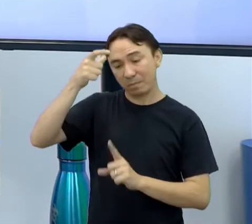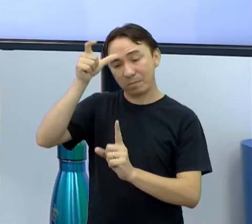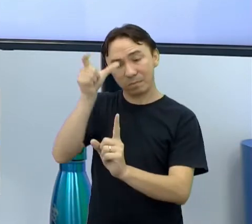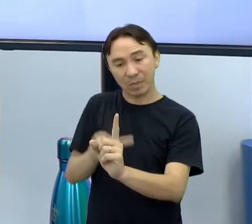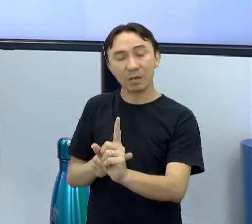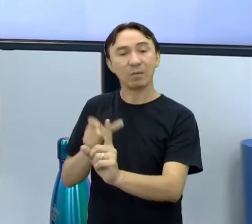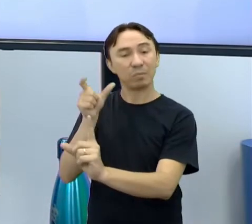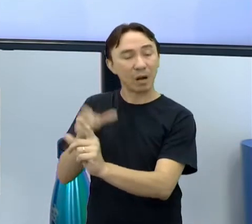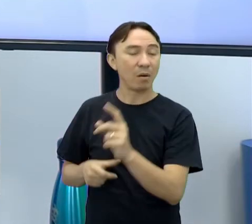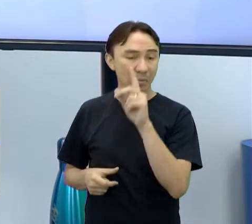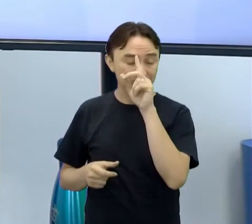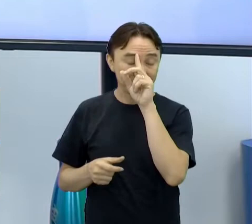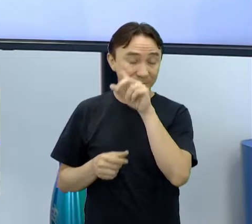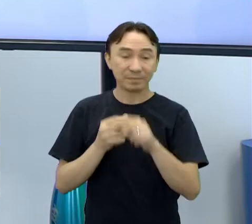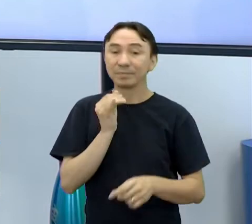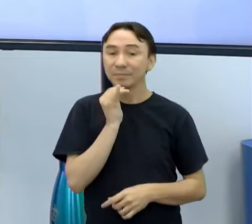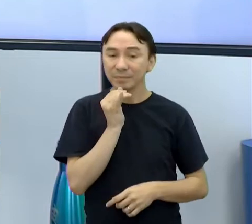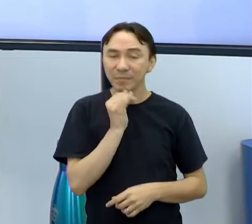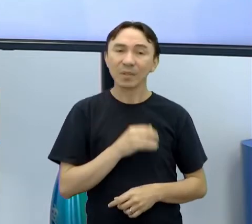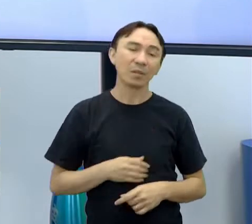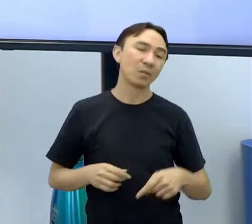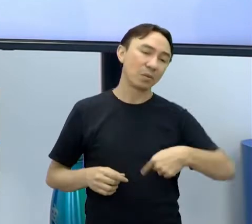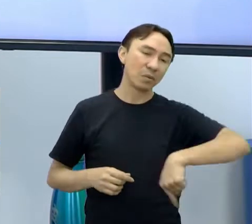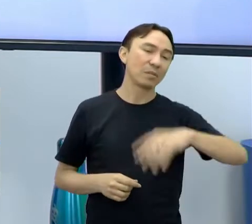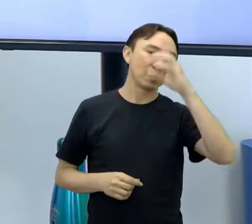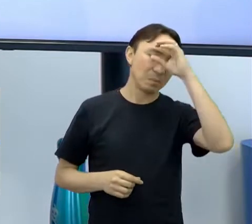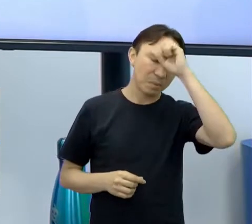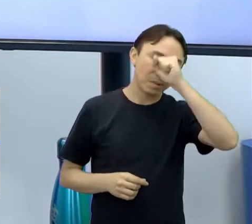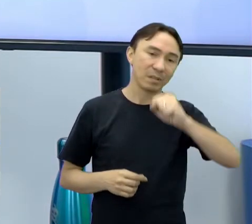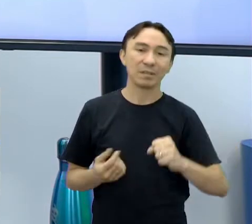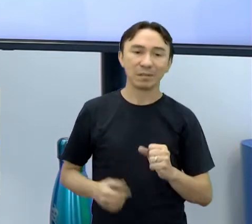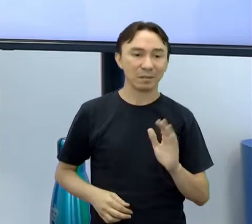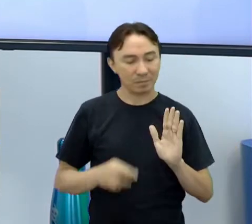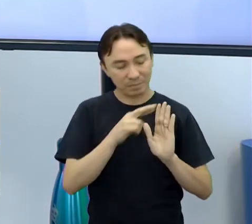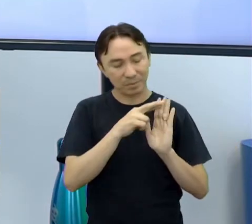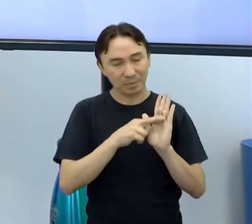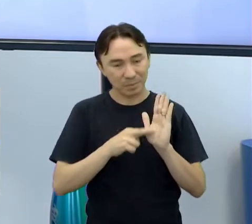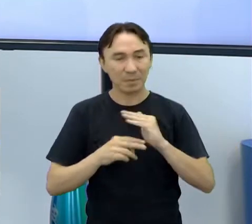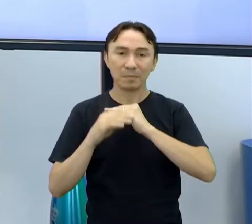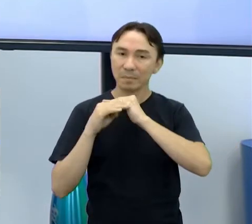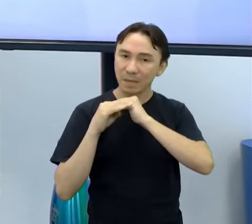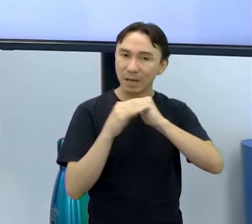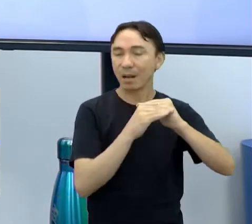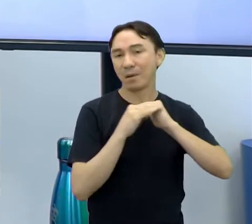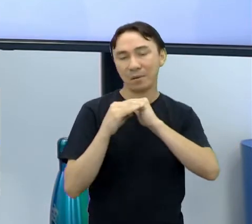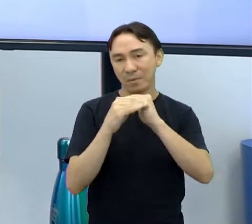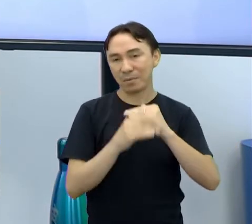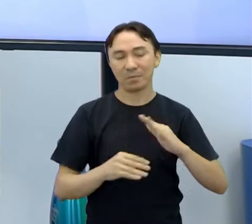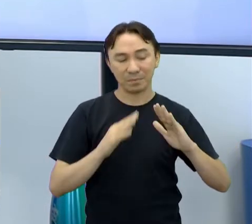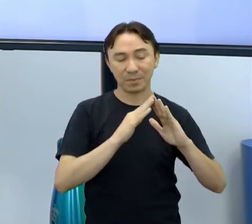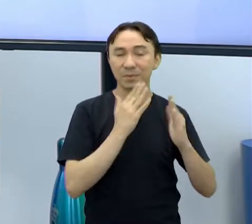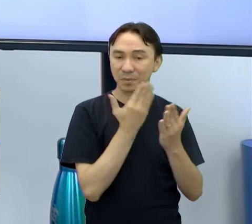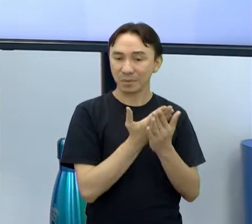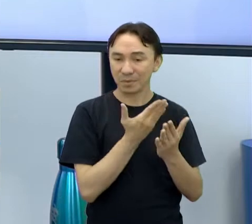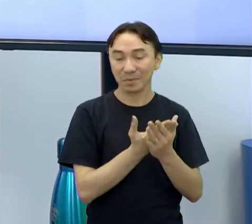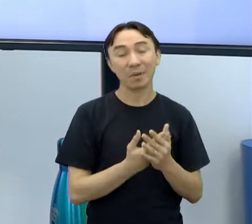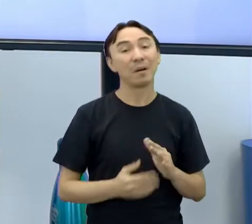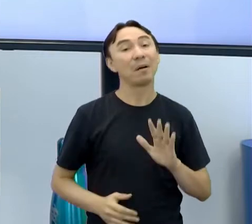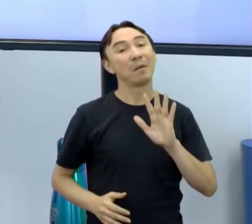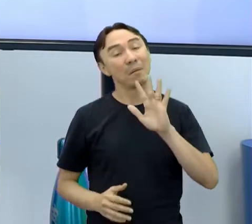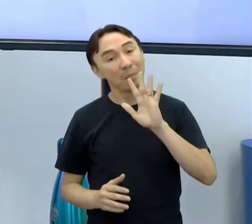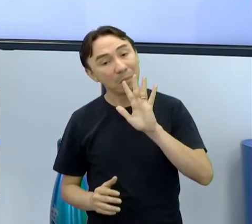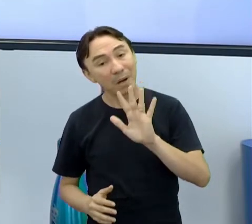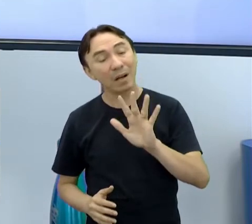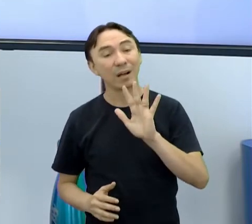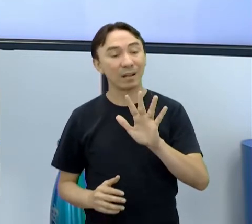nossa família, na escola, certo? Mas, a partir ali da minha vivência, do meu individual,